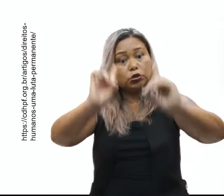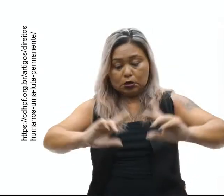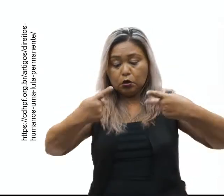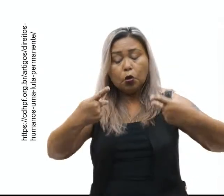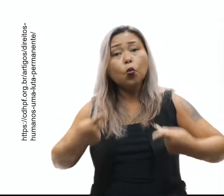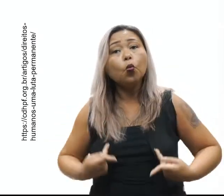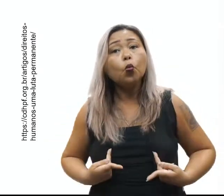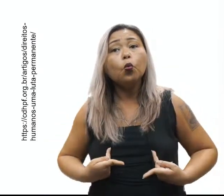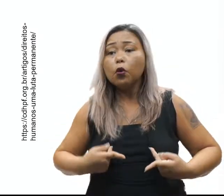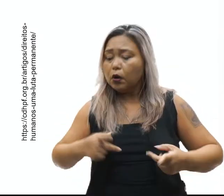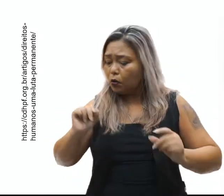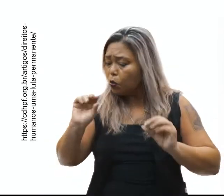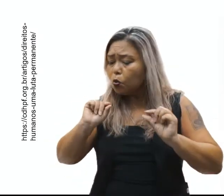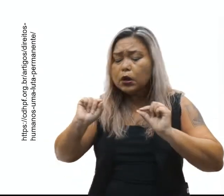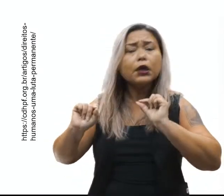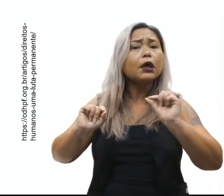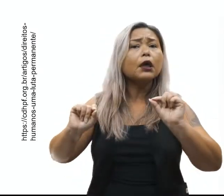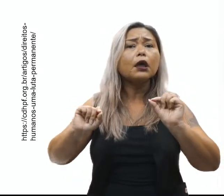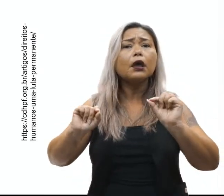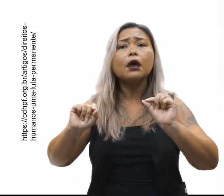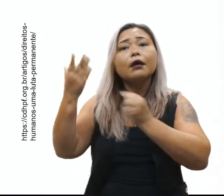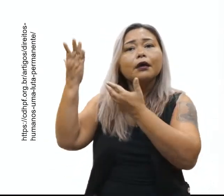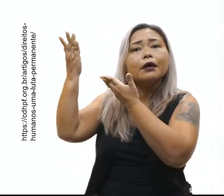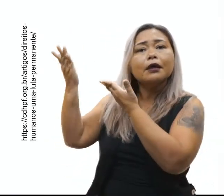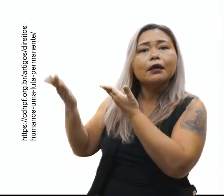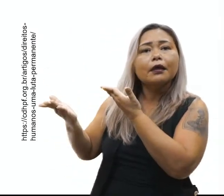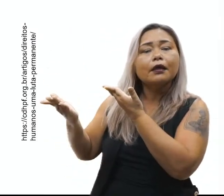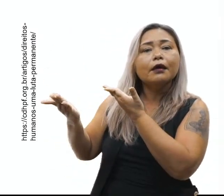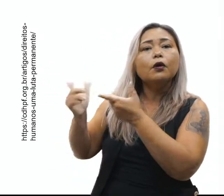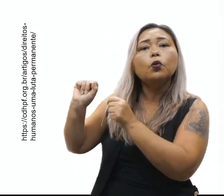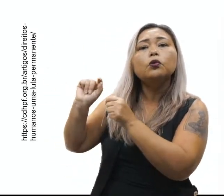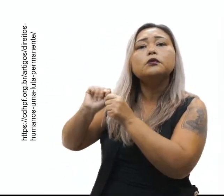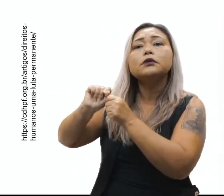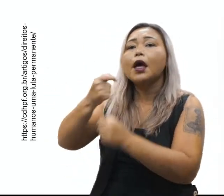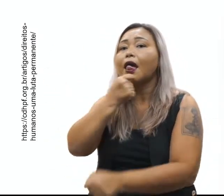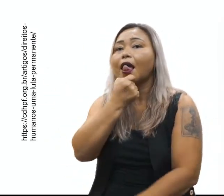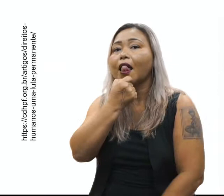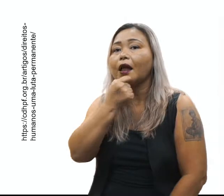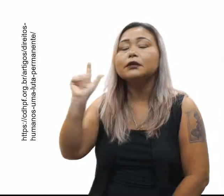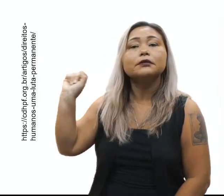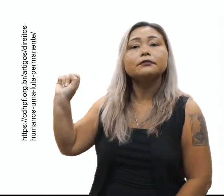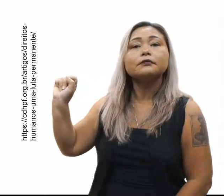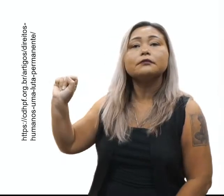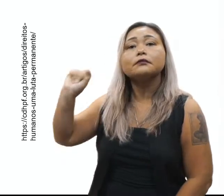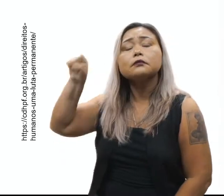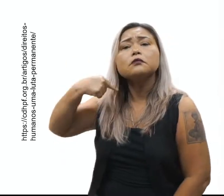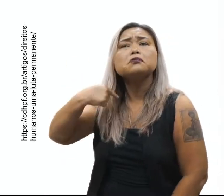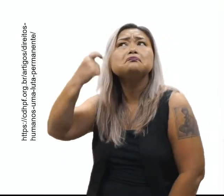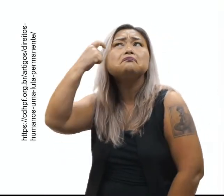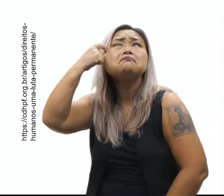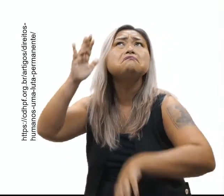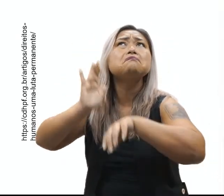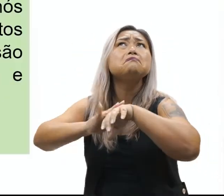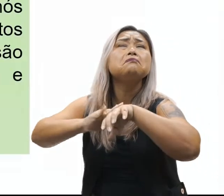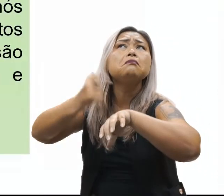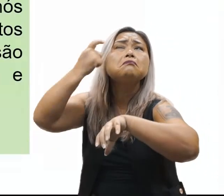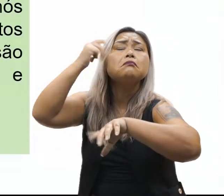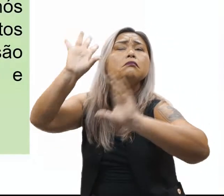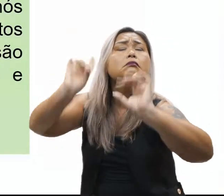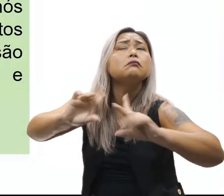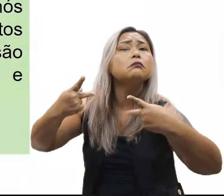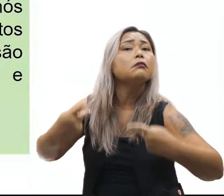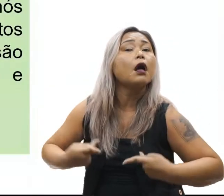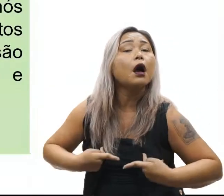esse human rights, como aí está em inglês, como que a gente concebe a ideia de direitos humanos.